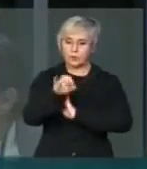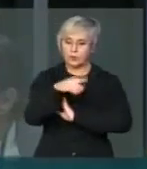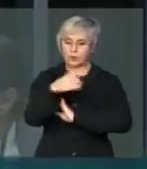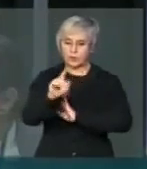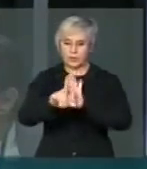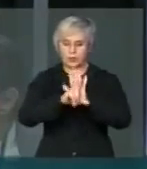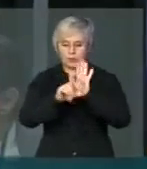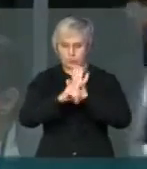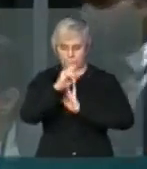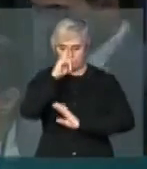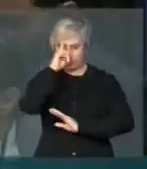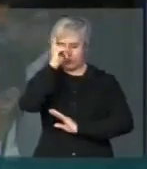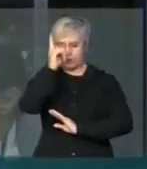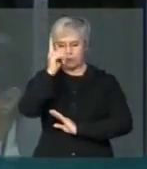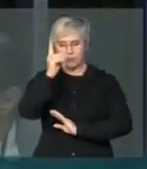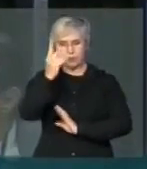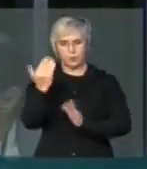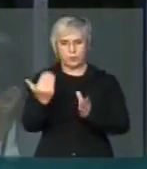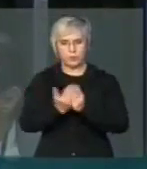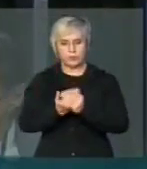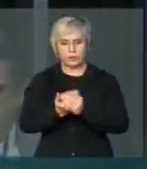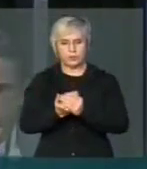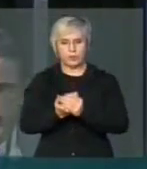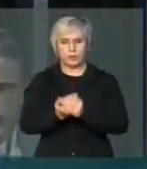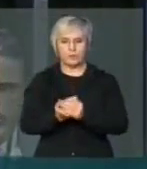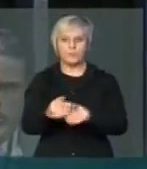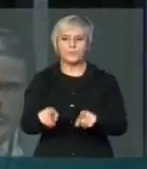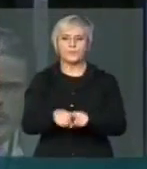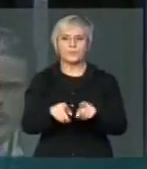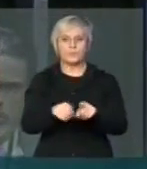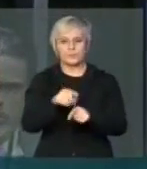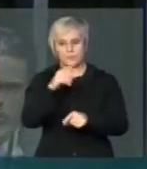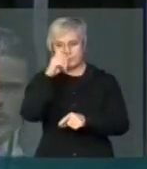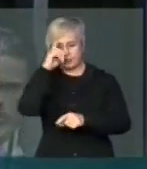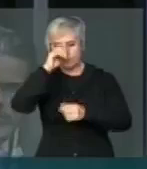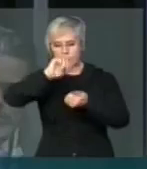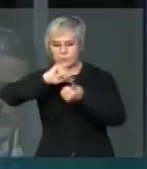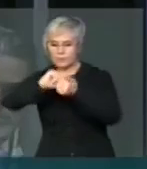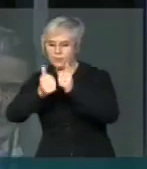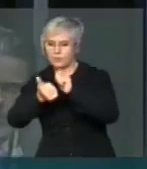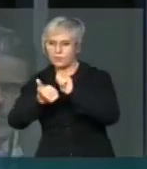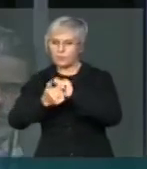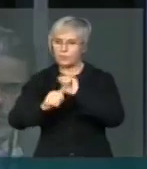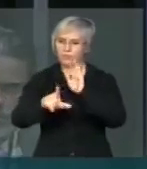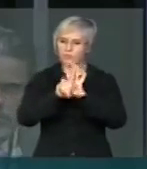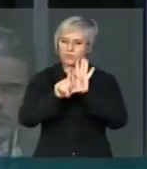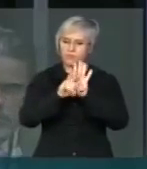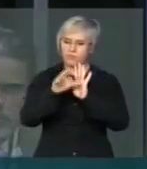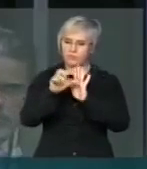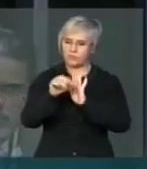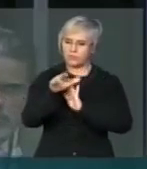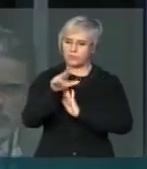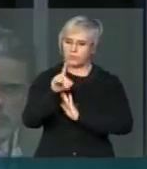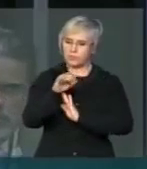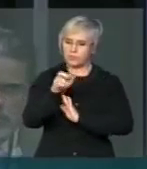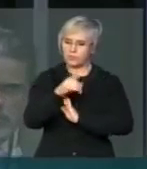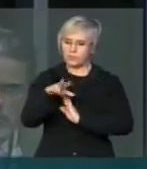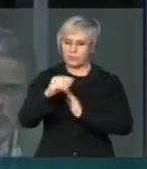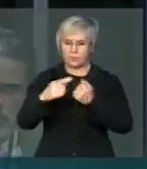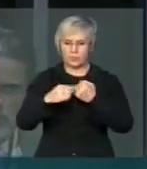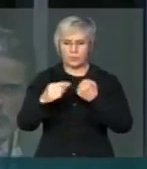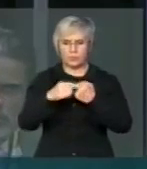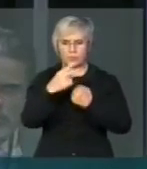legislar sobre direito processual, legítima iniciativa e adequada elaboração de lei ordinária, artigos 22,